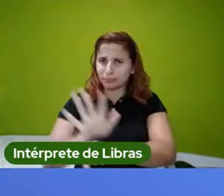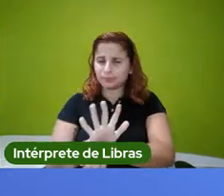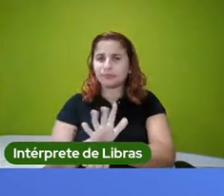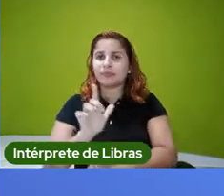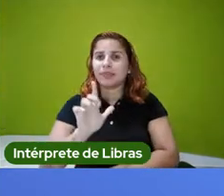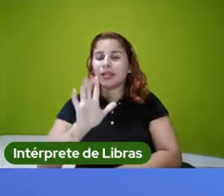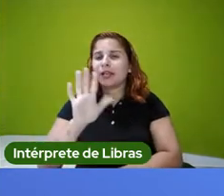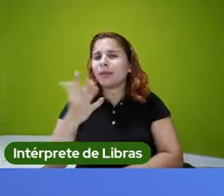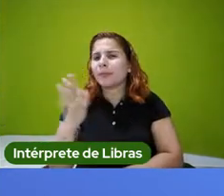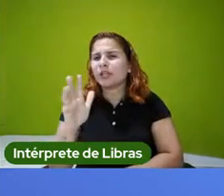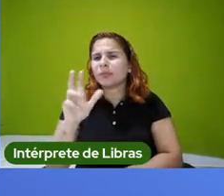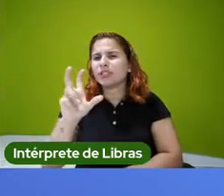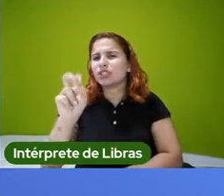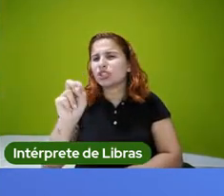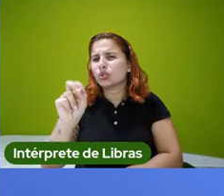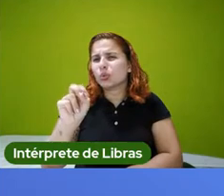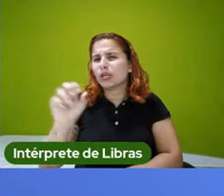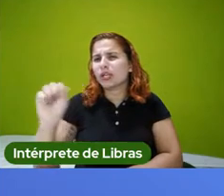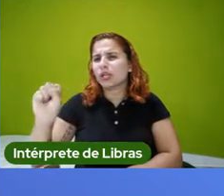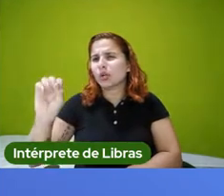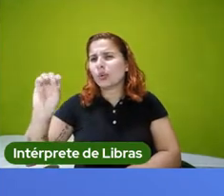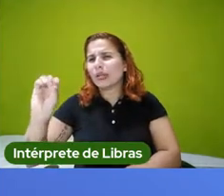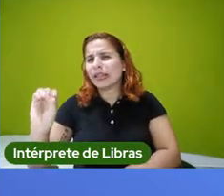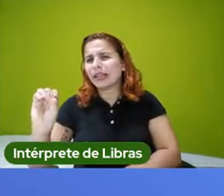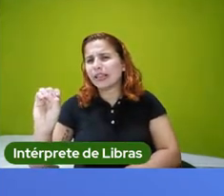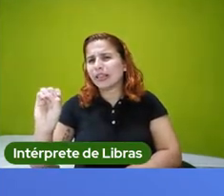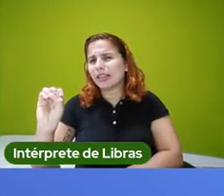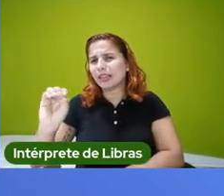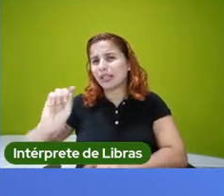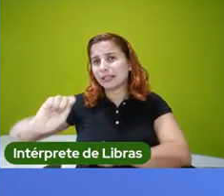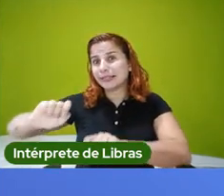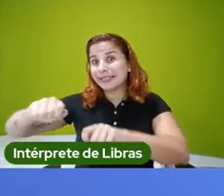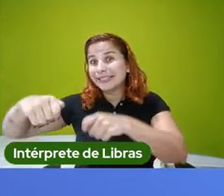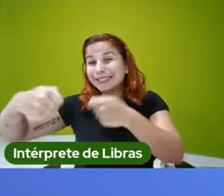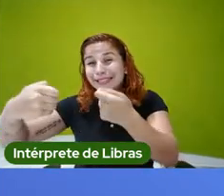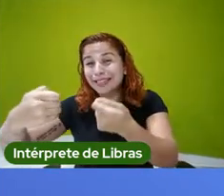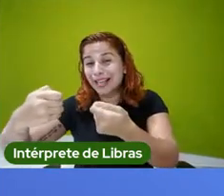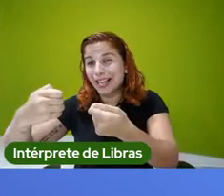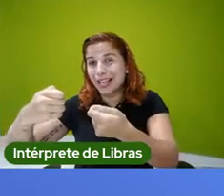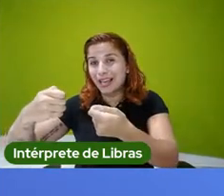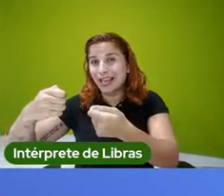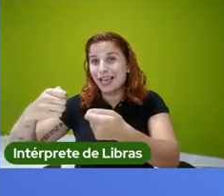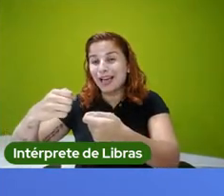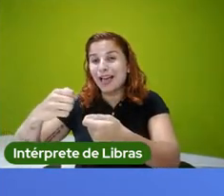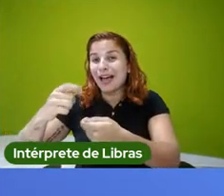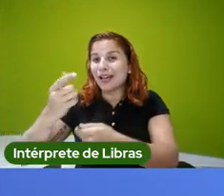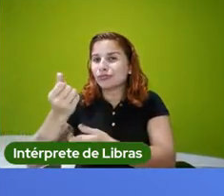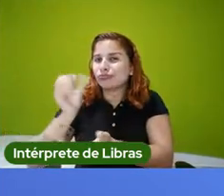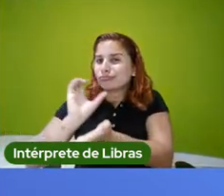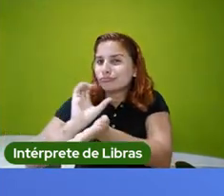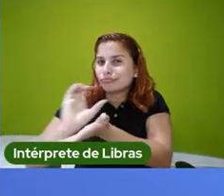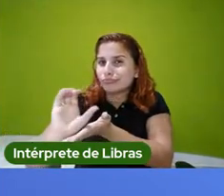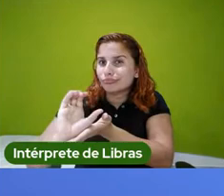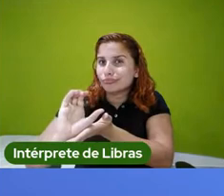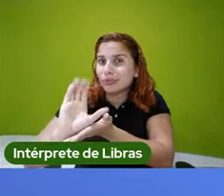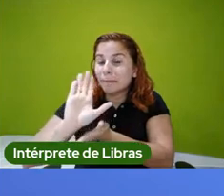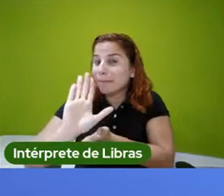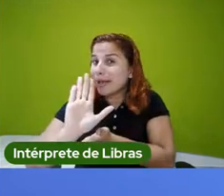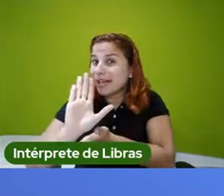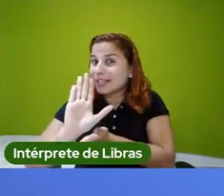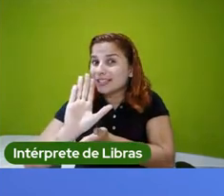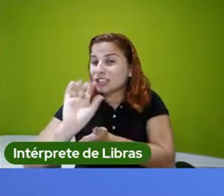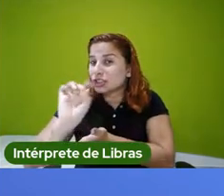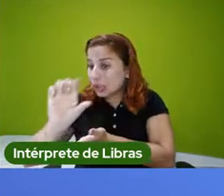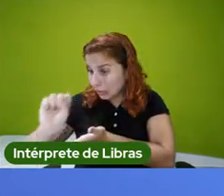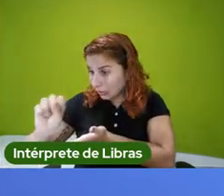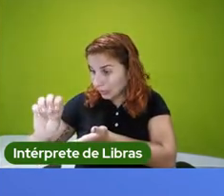50 a 80 auxílios inclusão tinham sido concedidos no Brasil inteiro. Vejam isso, de uma população de quase 3 milhões de pessoas que